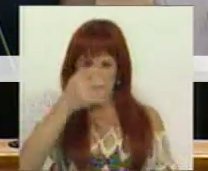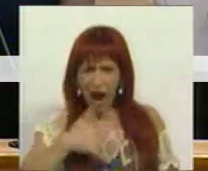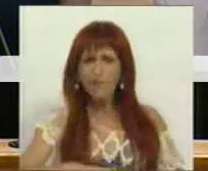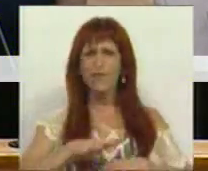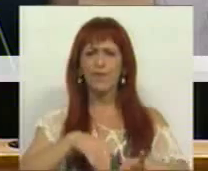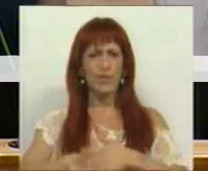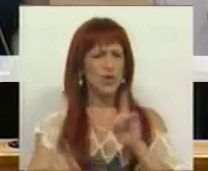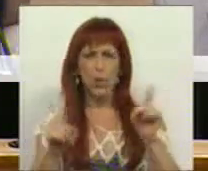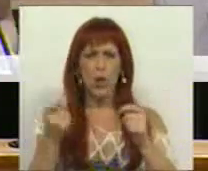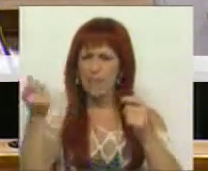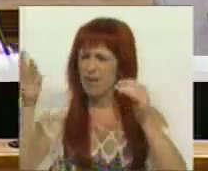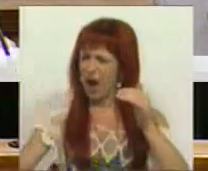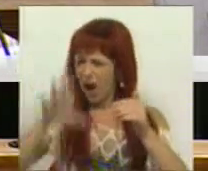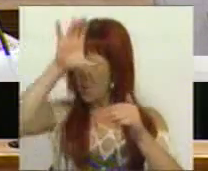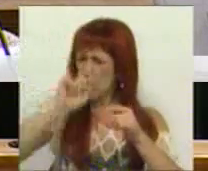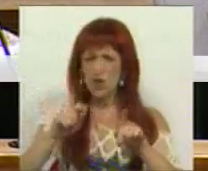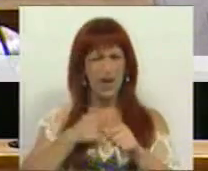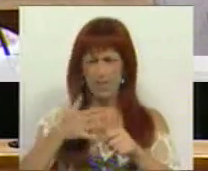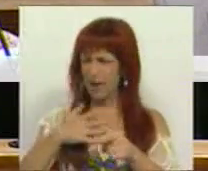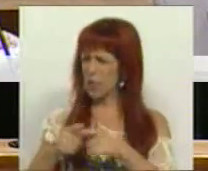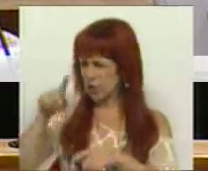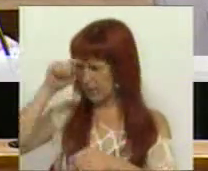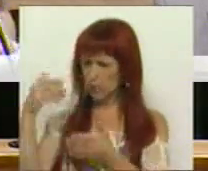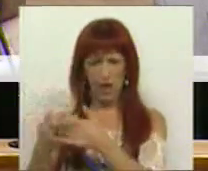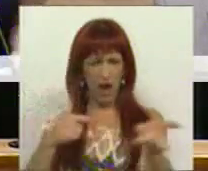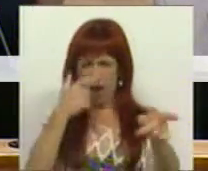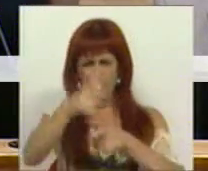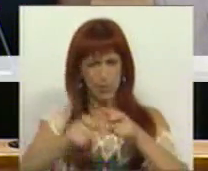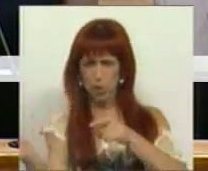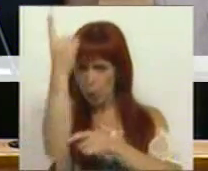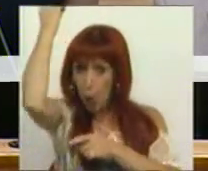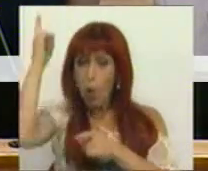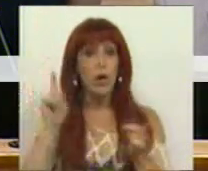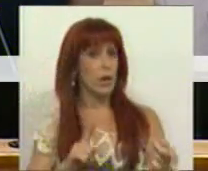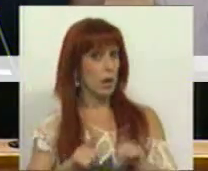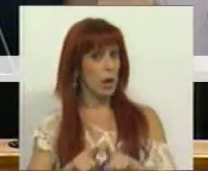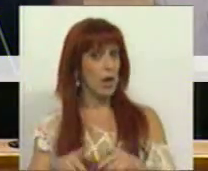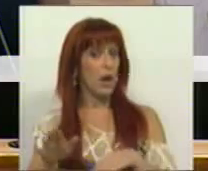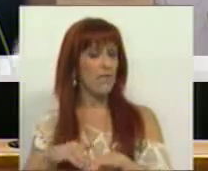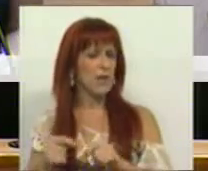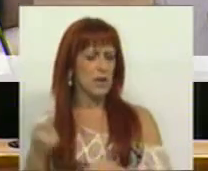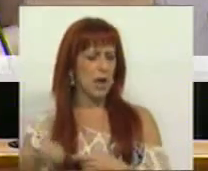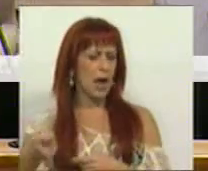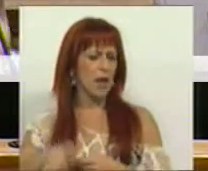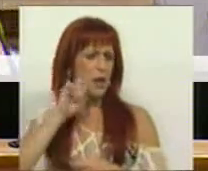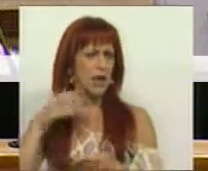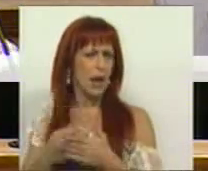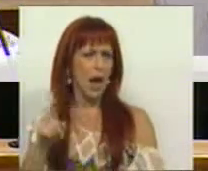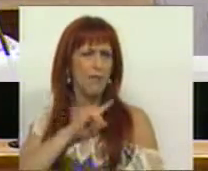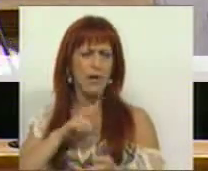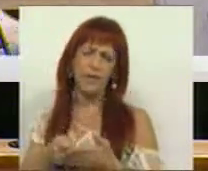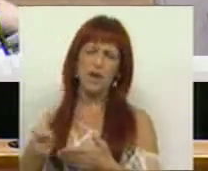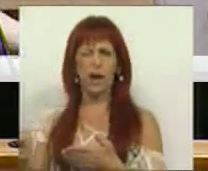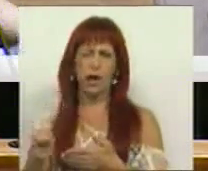quer fazer não é desonerar o Estado de uma empresa que dá dificuldades aos contribuintes, não, é estabelecer rendas garantidas a